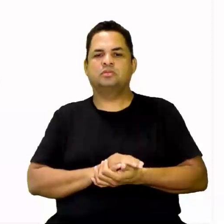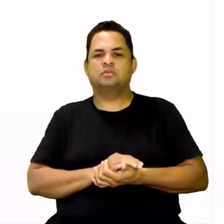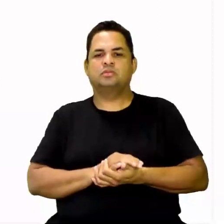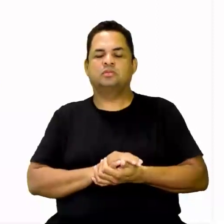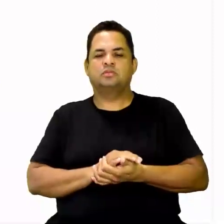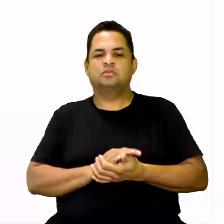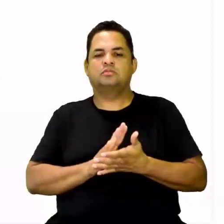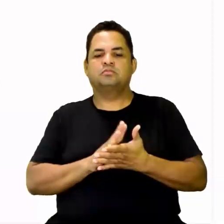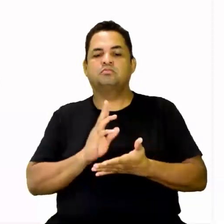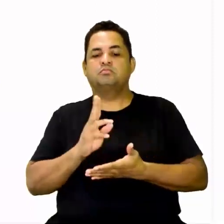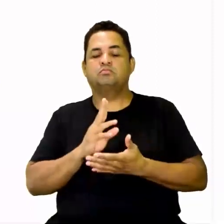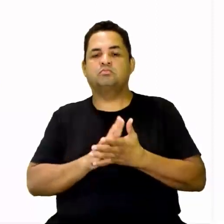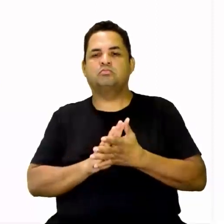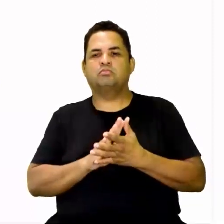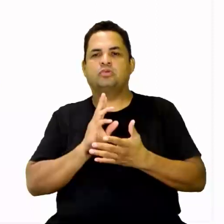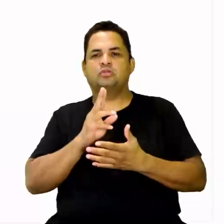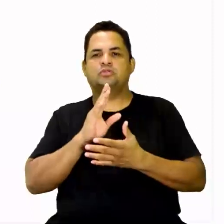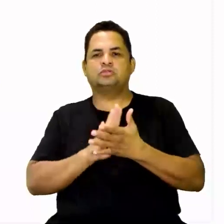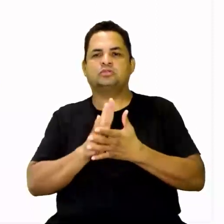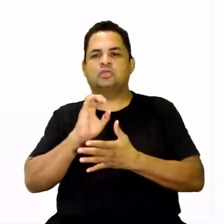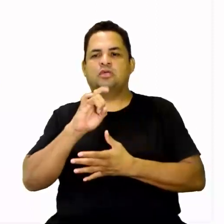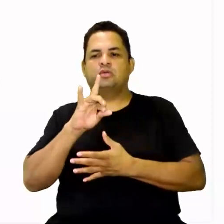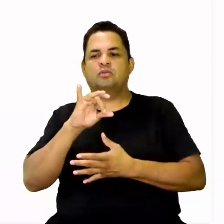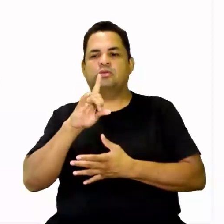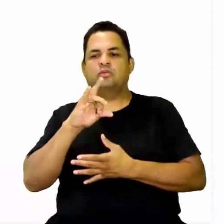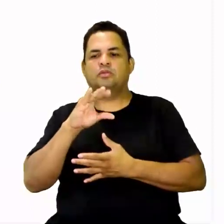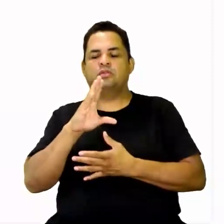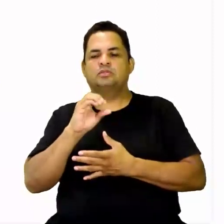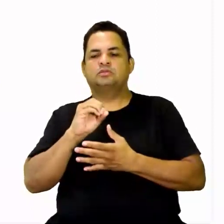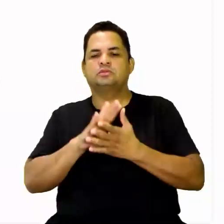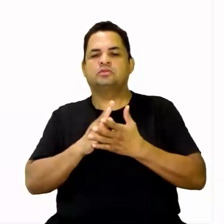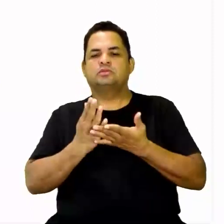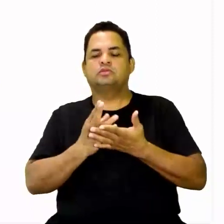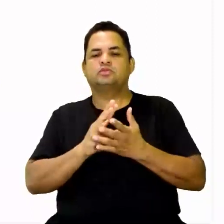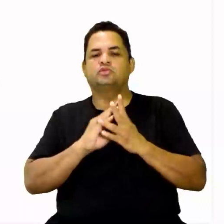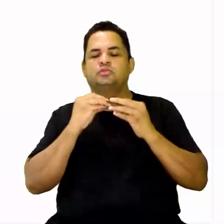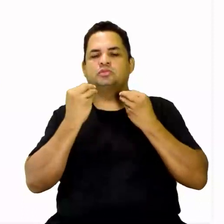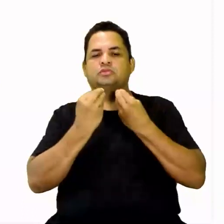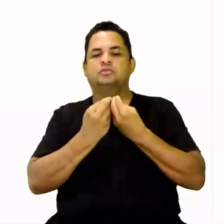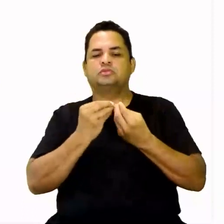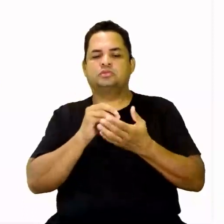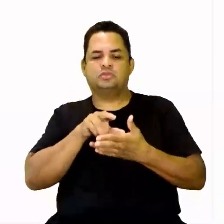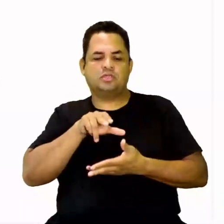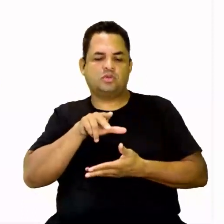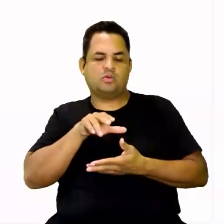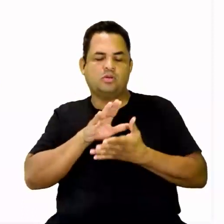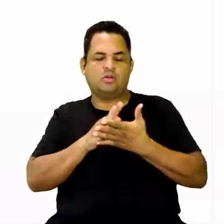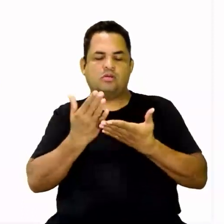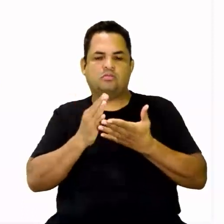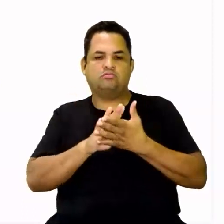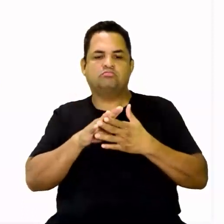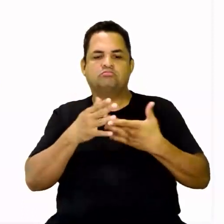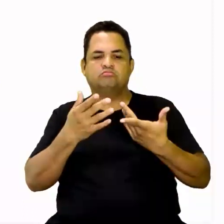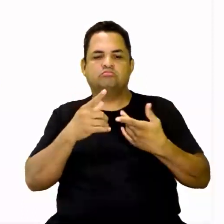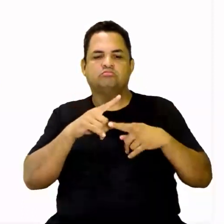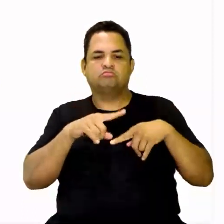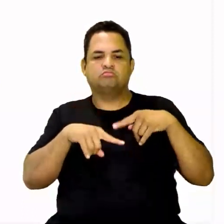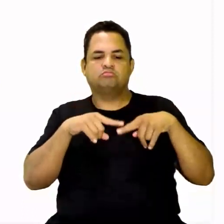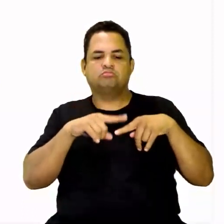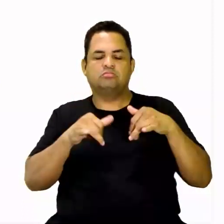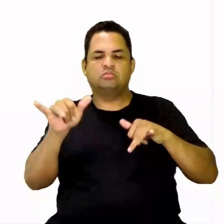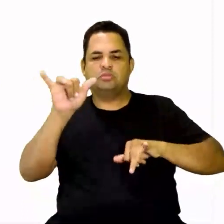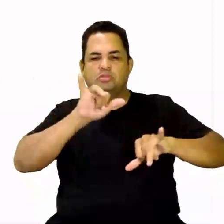são alótropos, substâncias do mesmo elemento químico, mas são simples, porém são substâncias